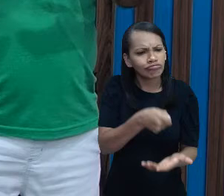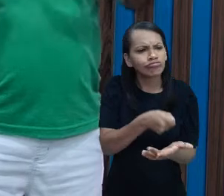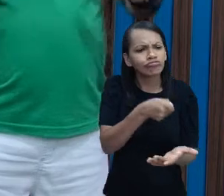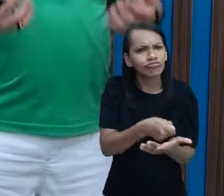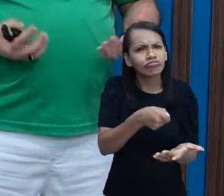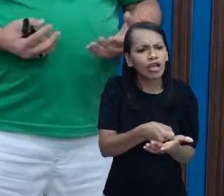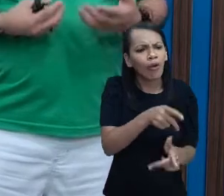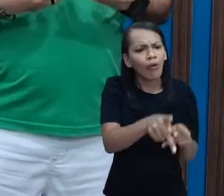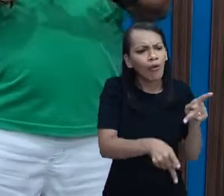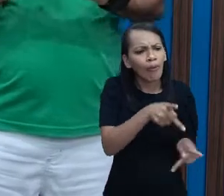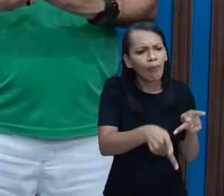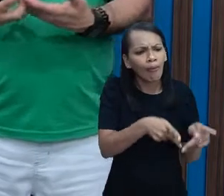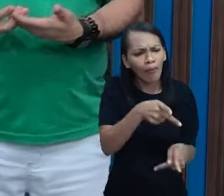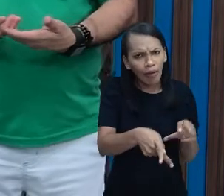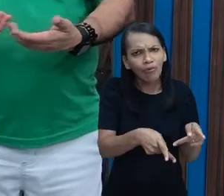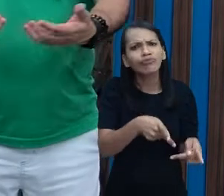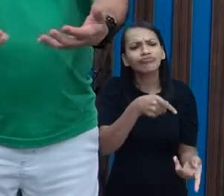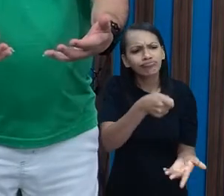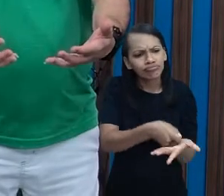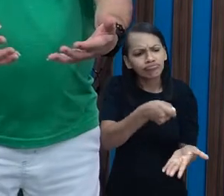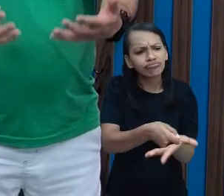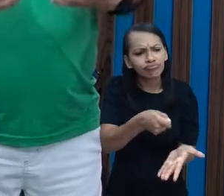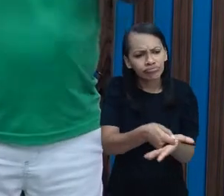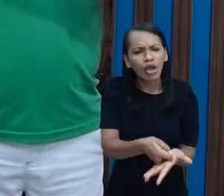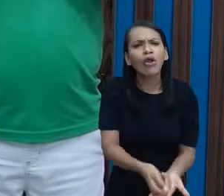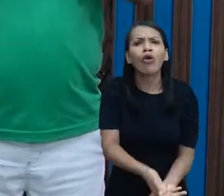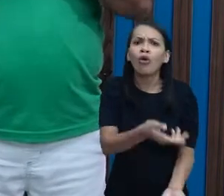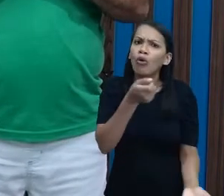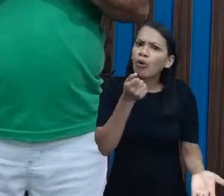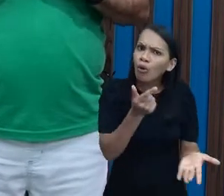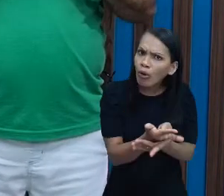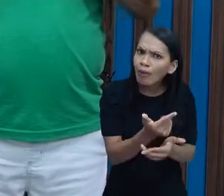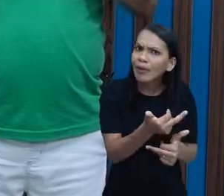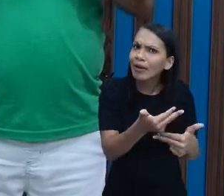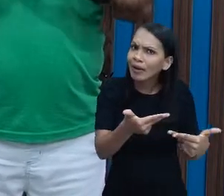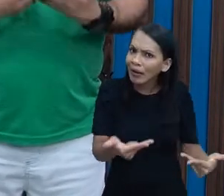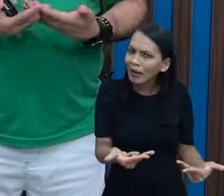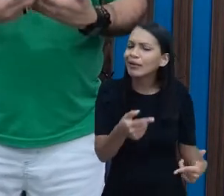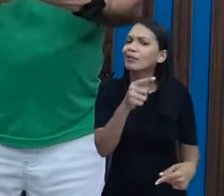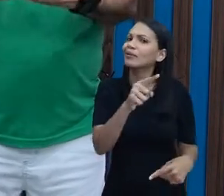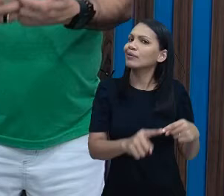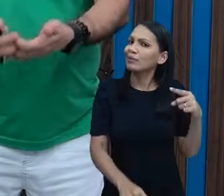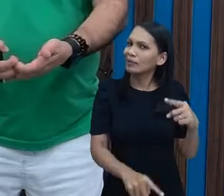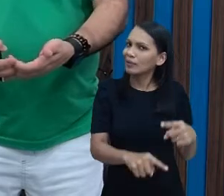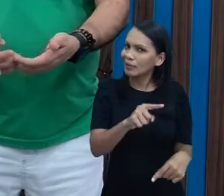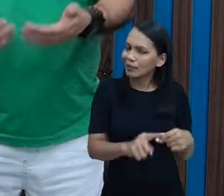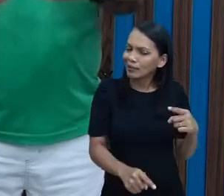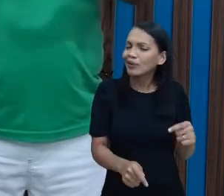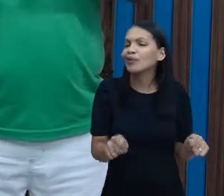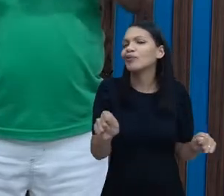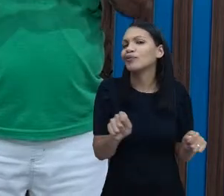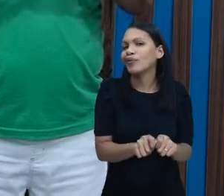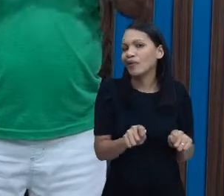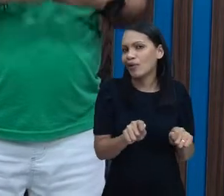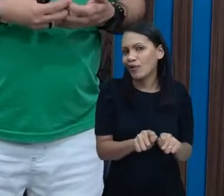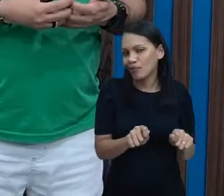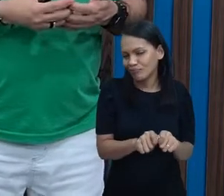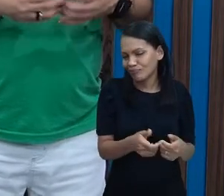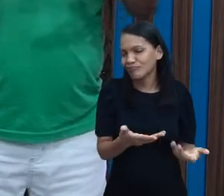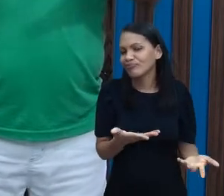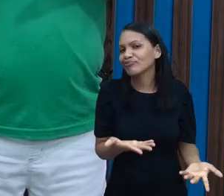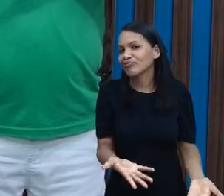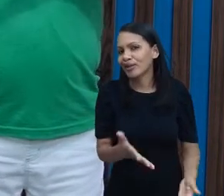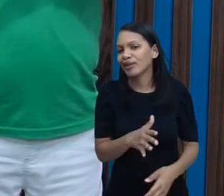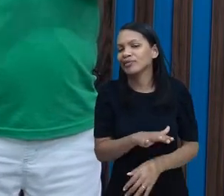a população daqueles territórios a adquirirem esses produtos industrializados que eram